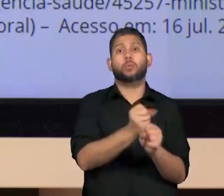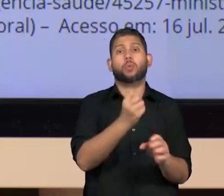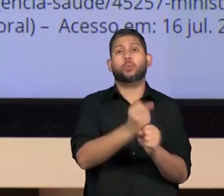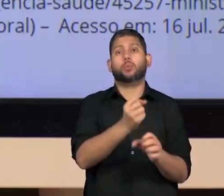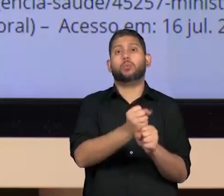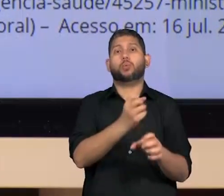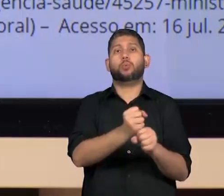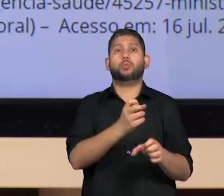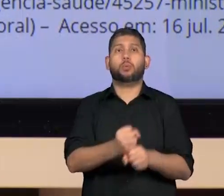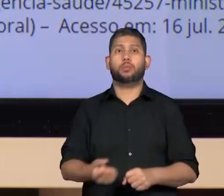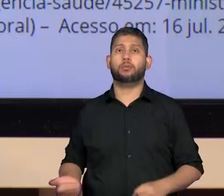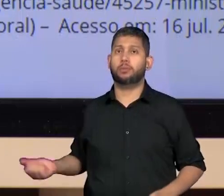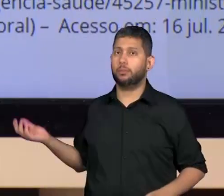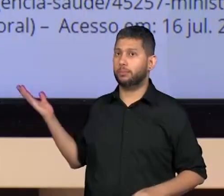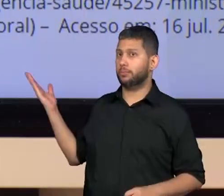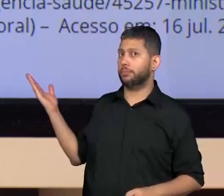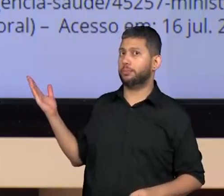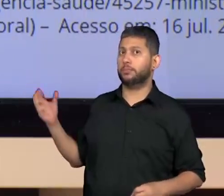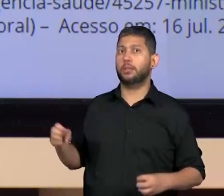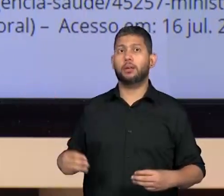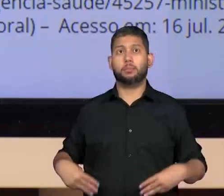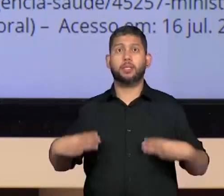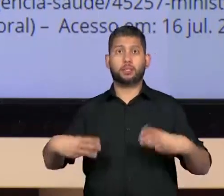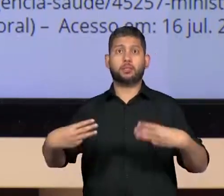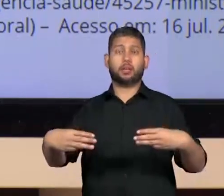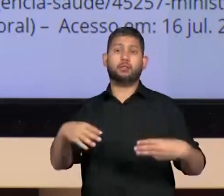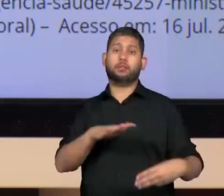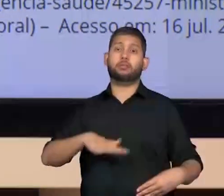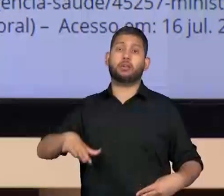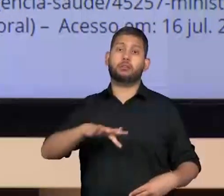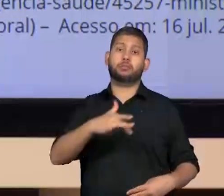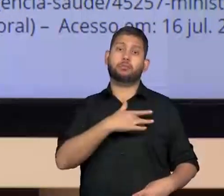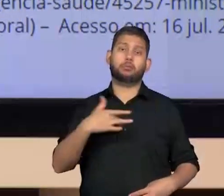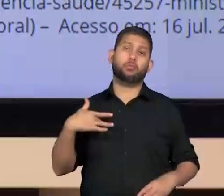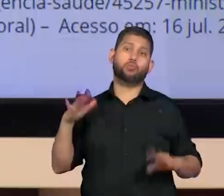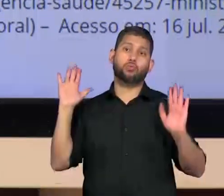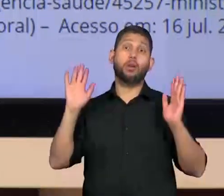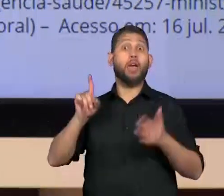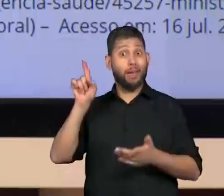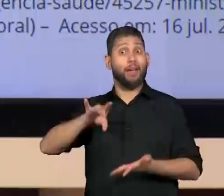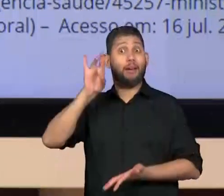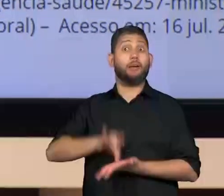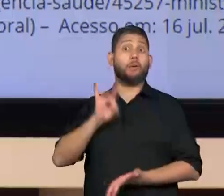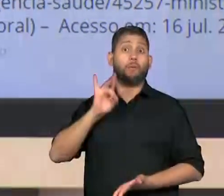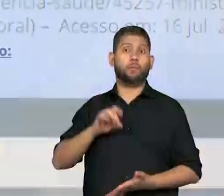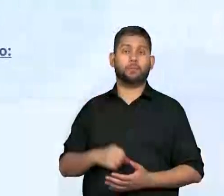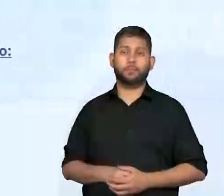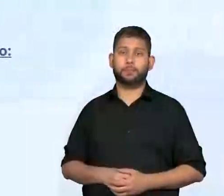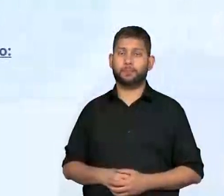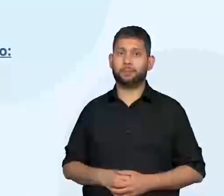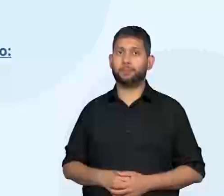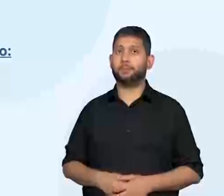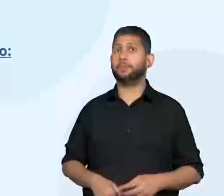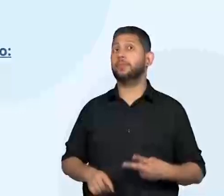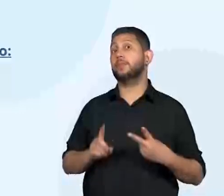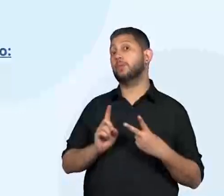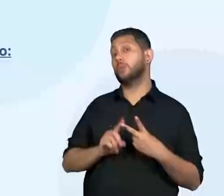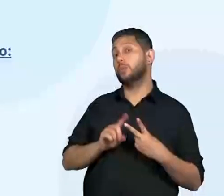Ministério da Saúde. Então, eu sei que os dados aqui, ó, eles são reais. Segundo ponto